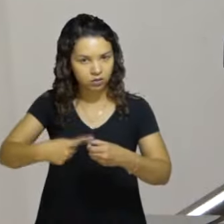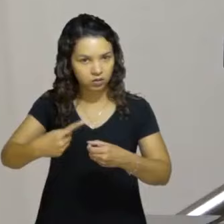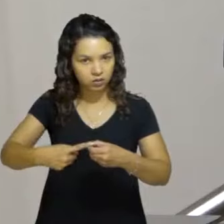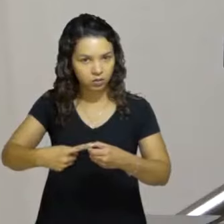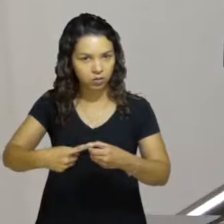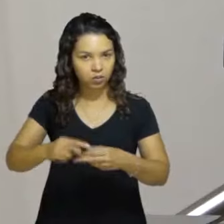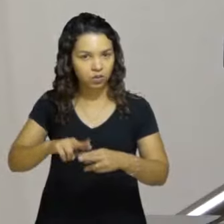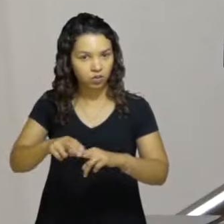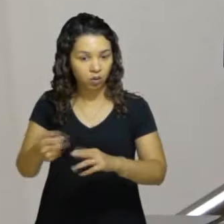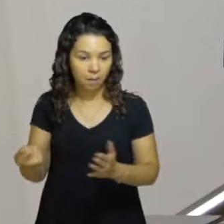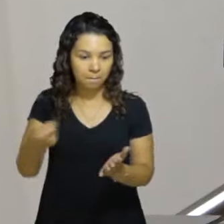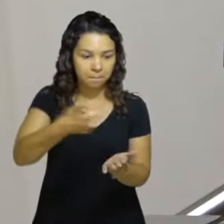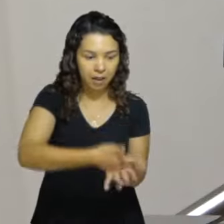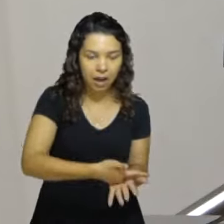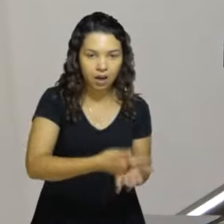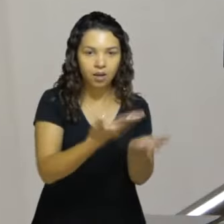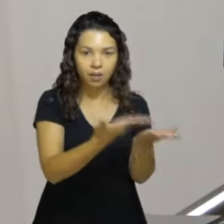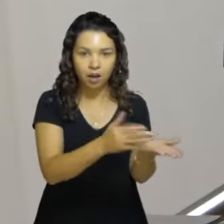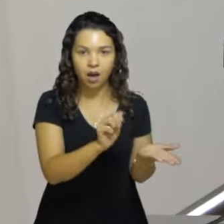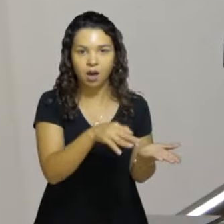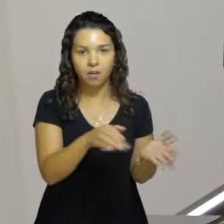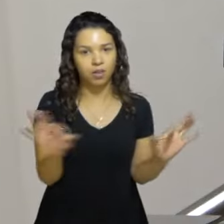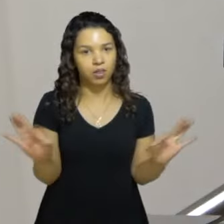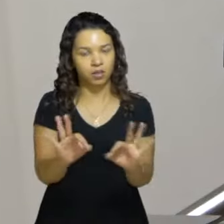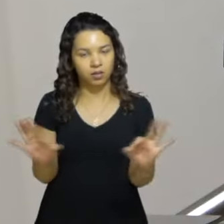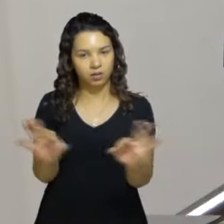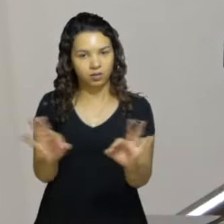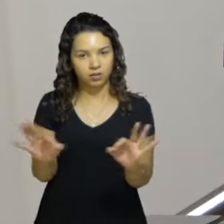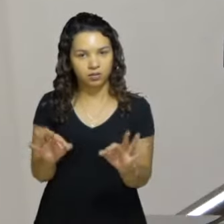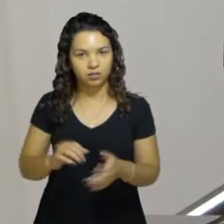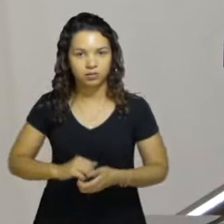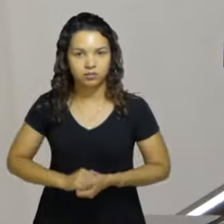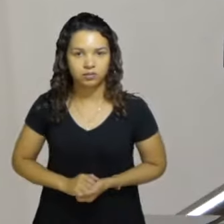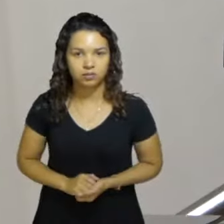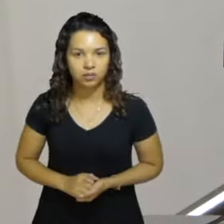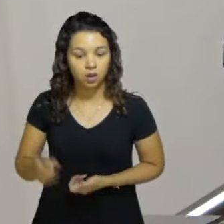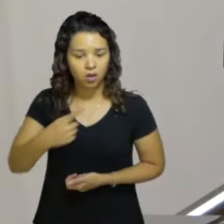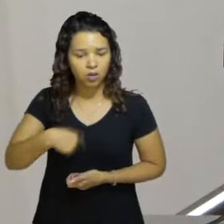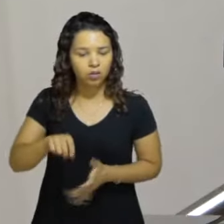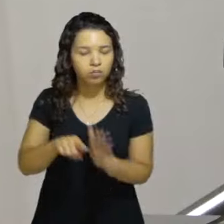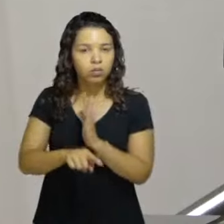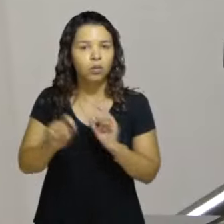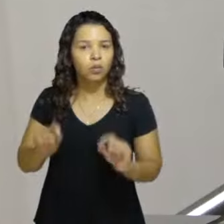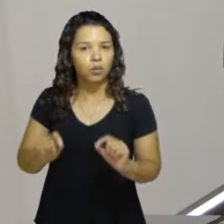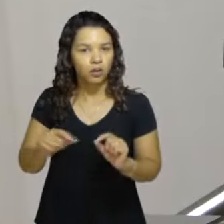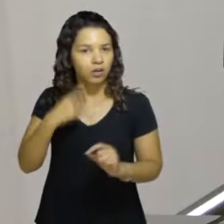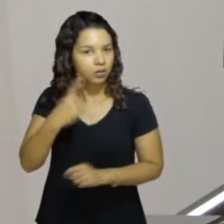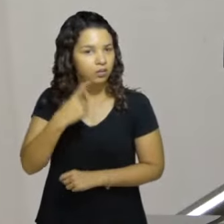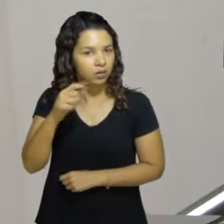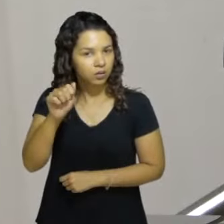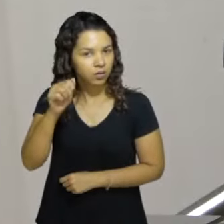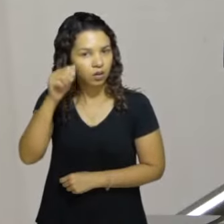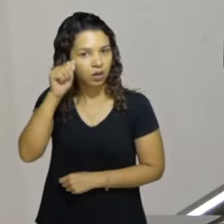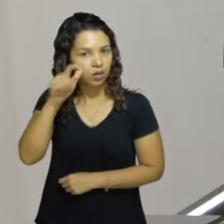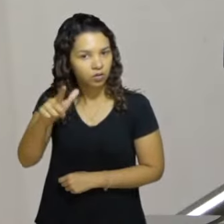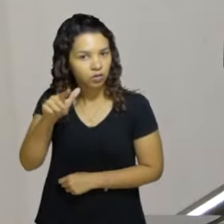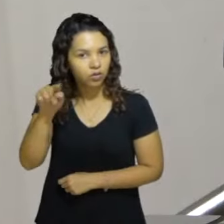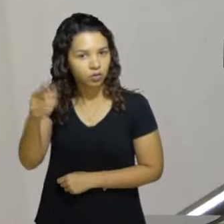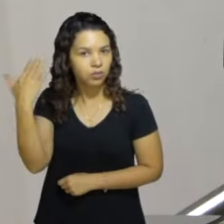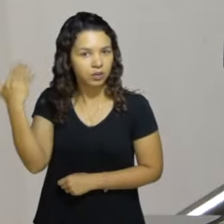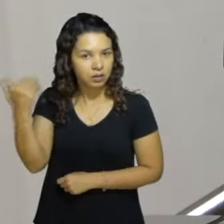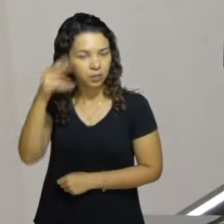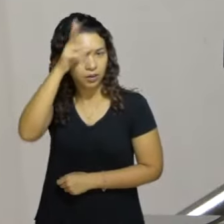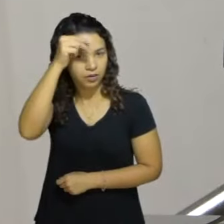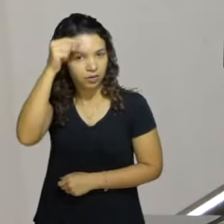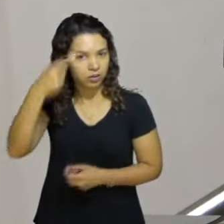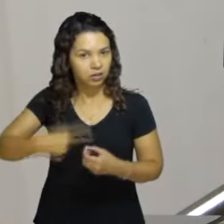AMA. E aí, a gente se pergunta, deputado Antídio, você que foi prefeito da cidade